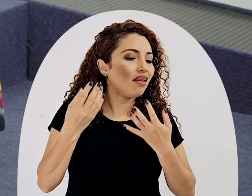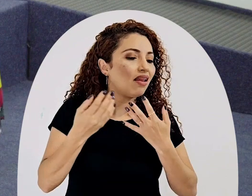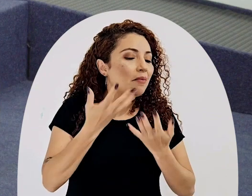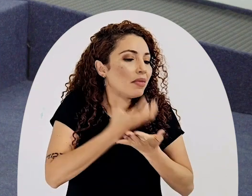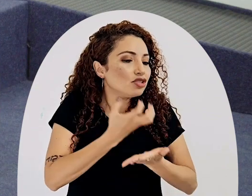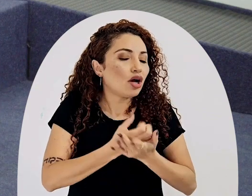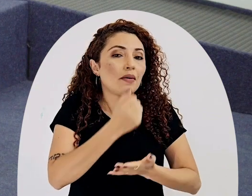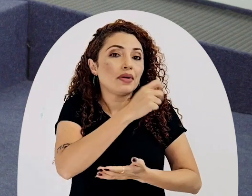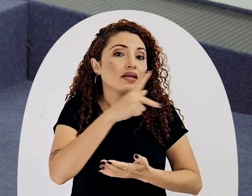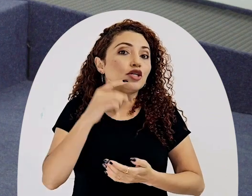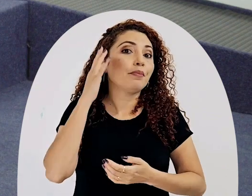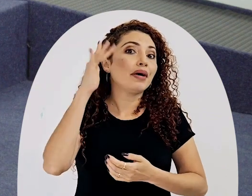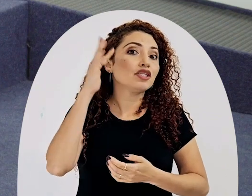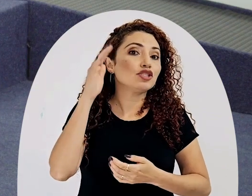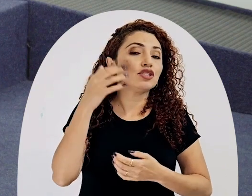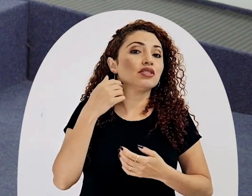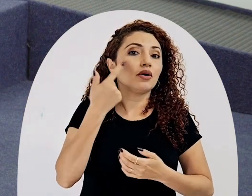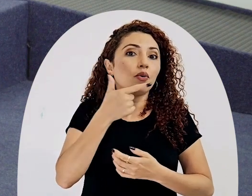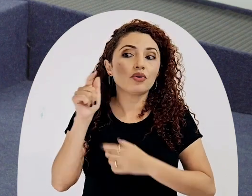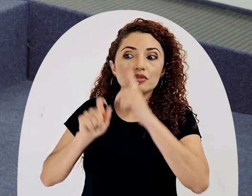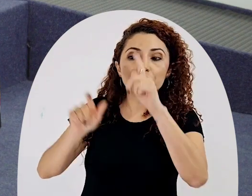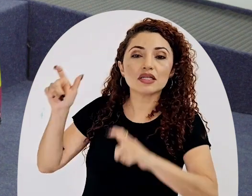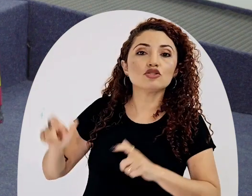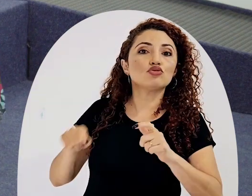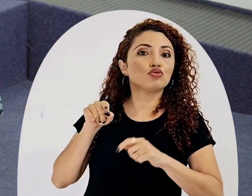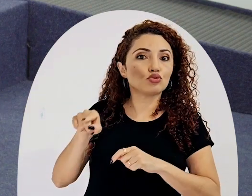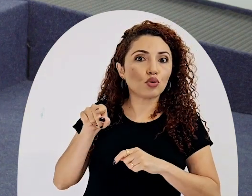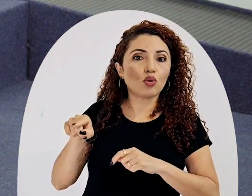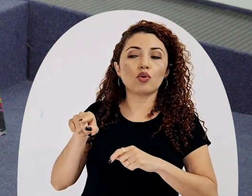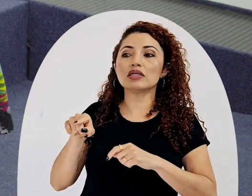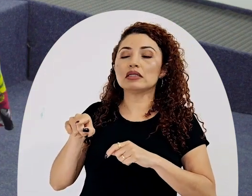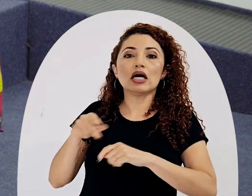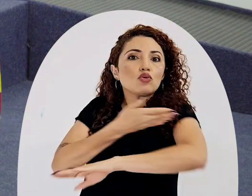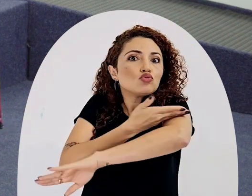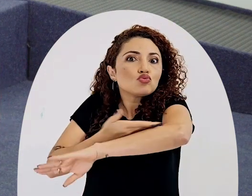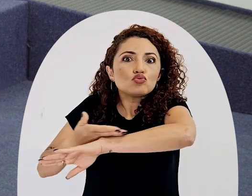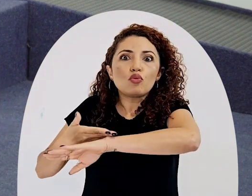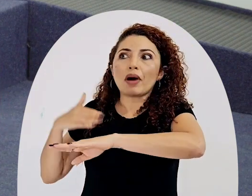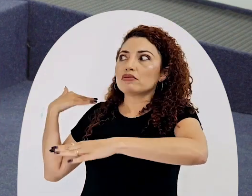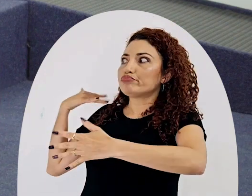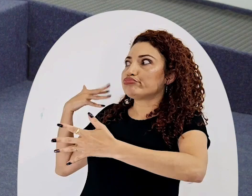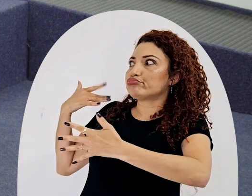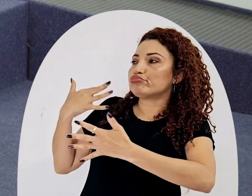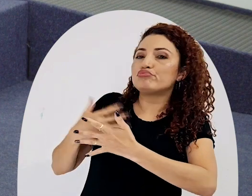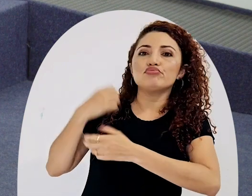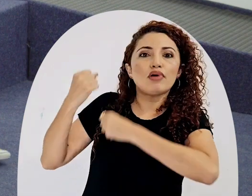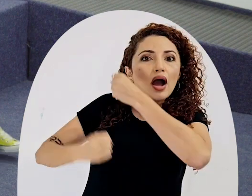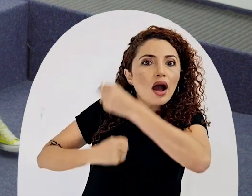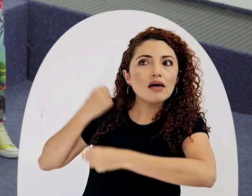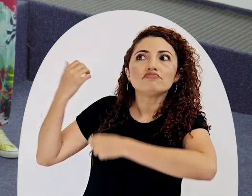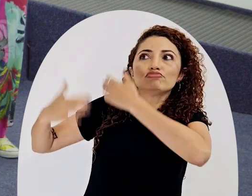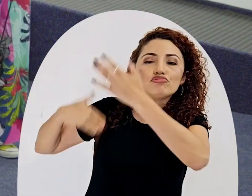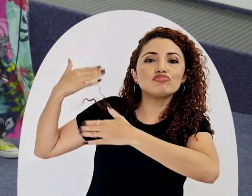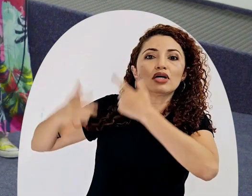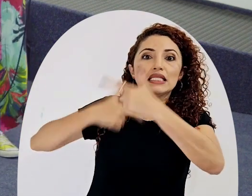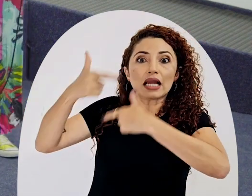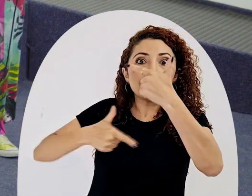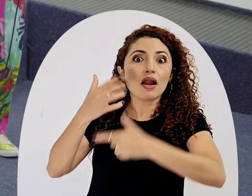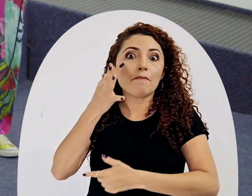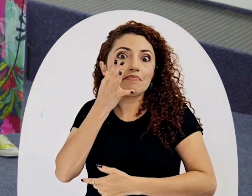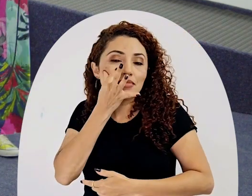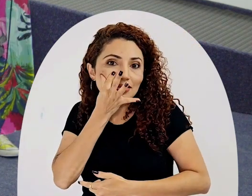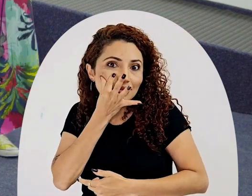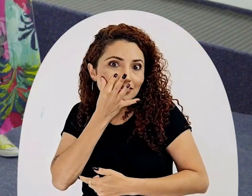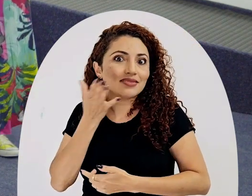a vida toda trabalharam no modelo presencial, ali como diz o tio do